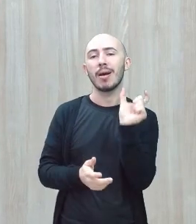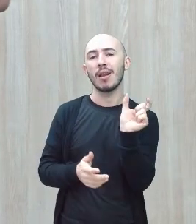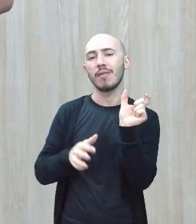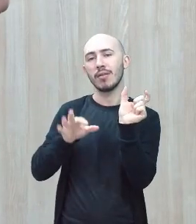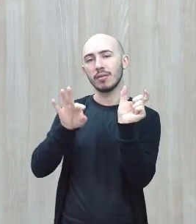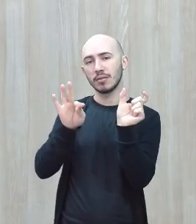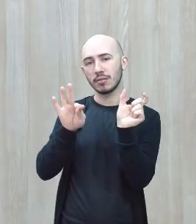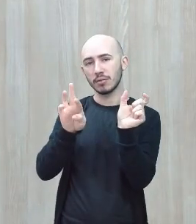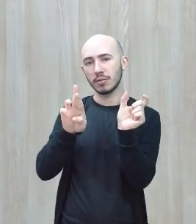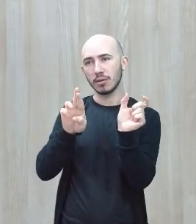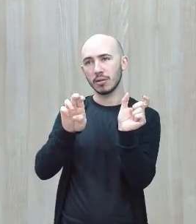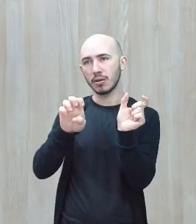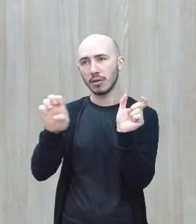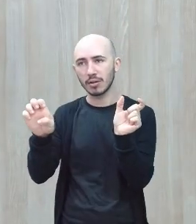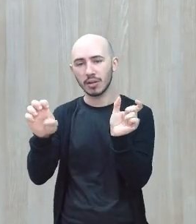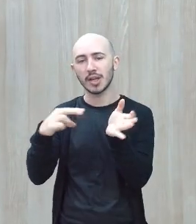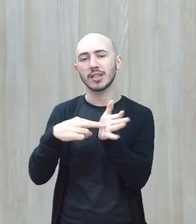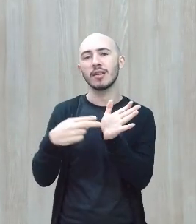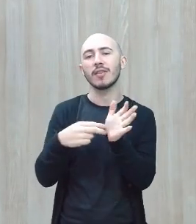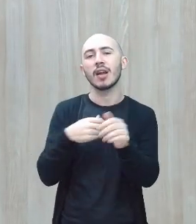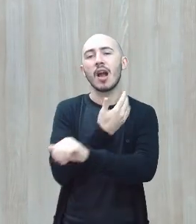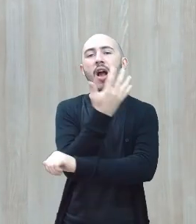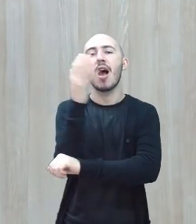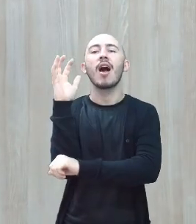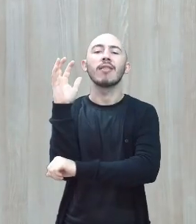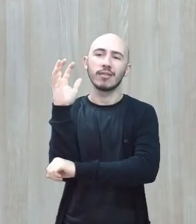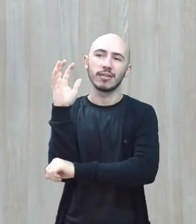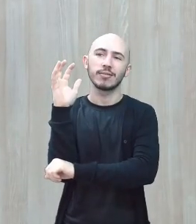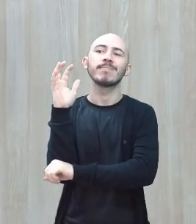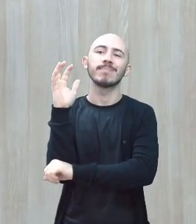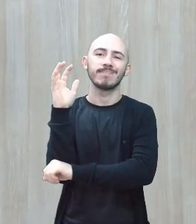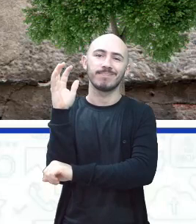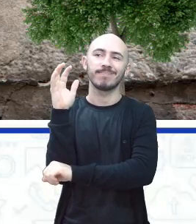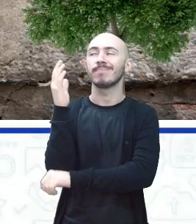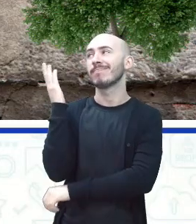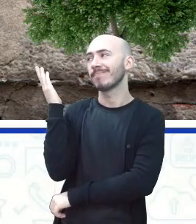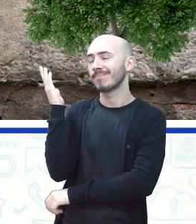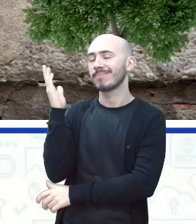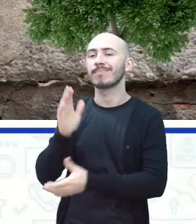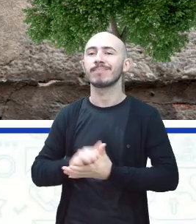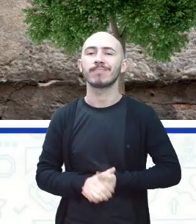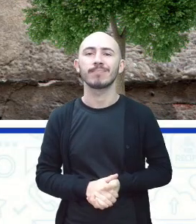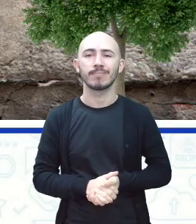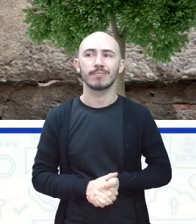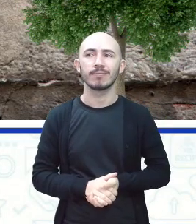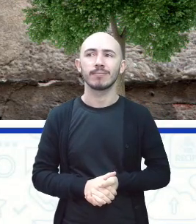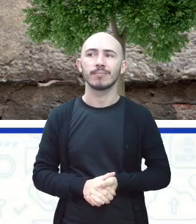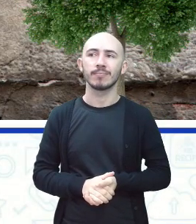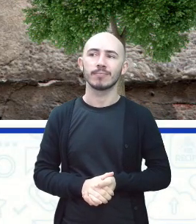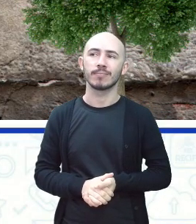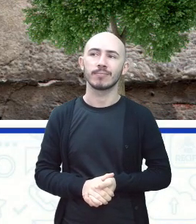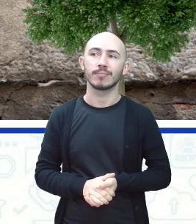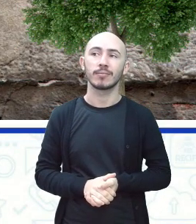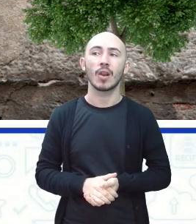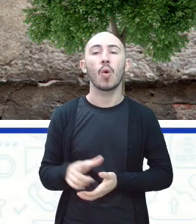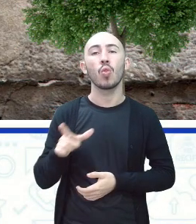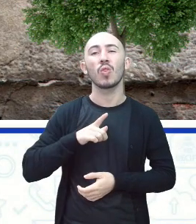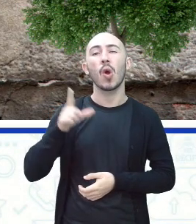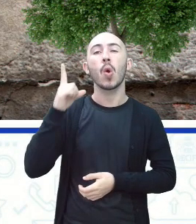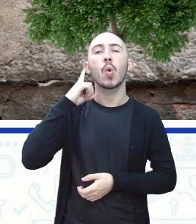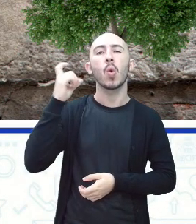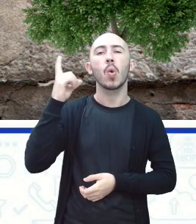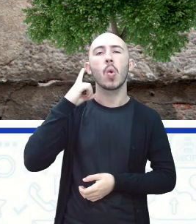certo? It's tree. Isso aqui é tree, é árvore. Tree, um som